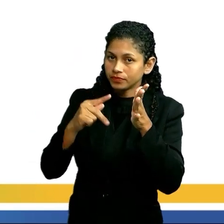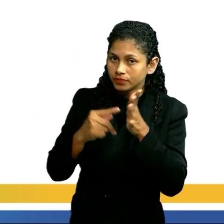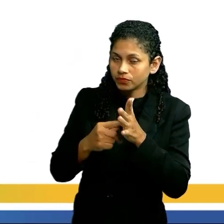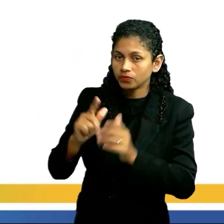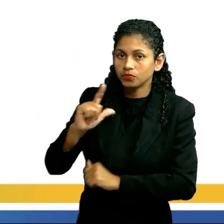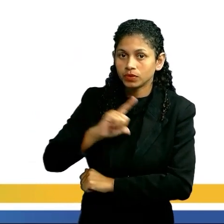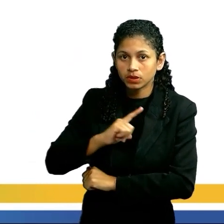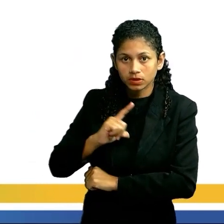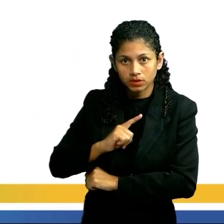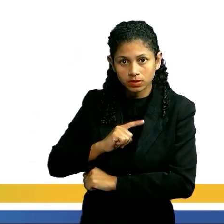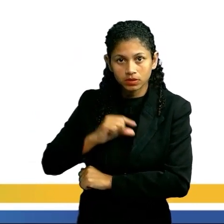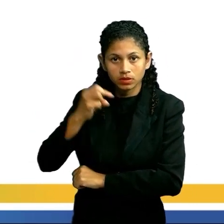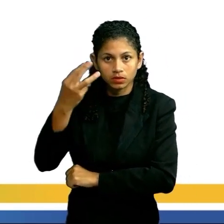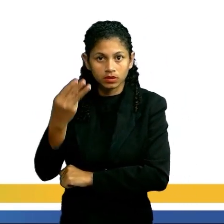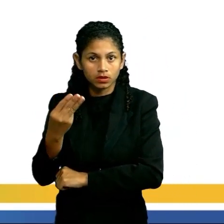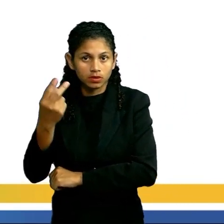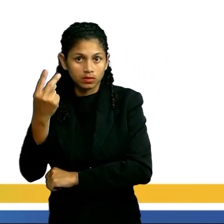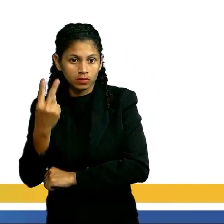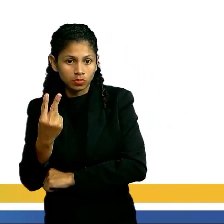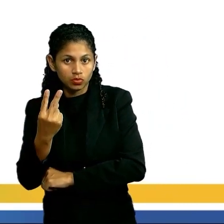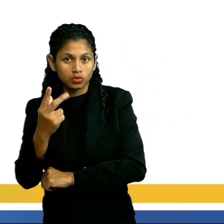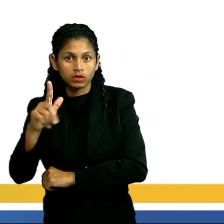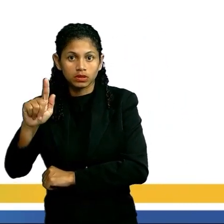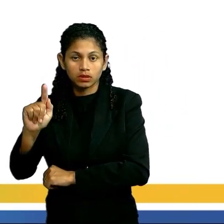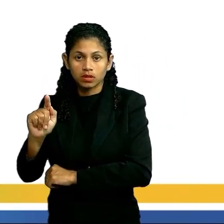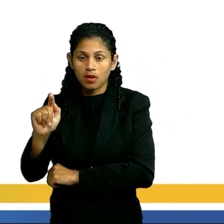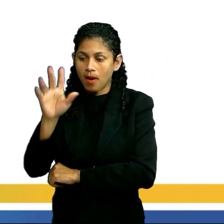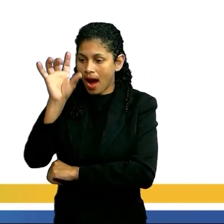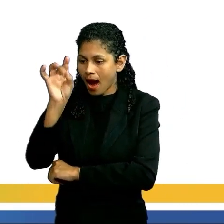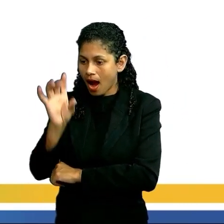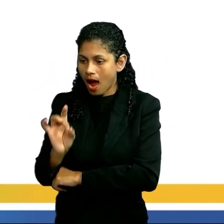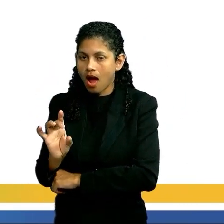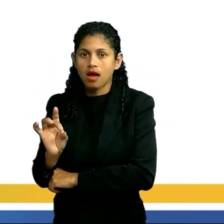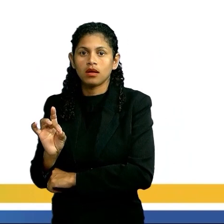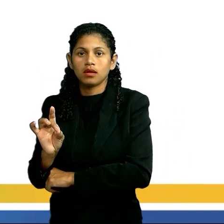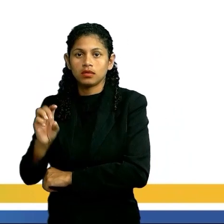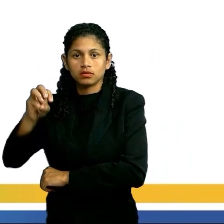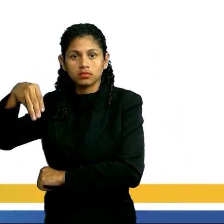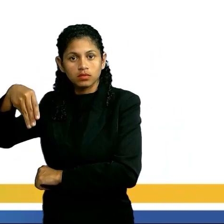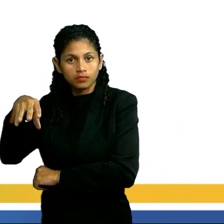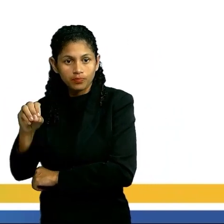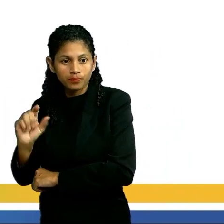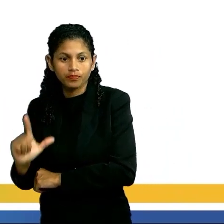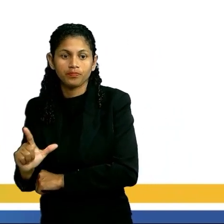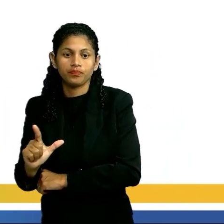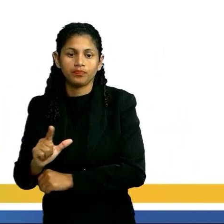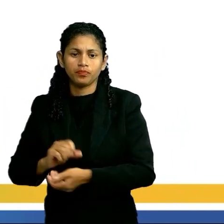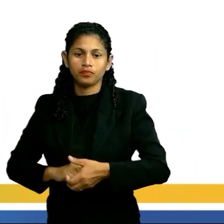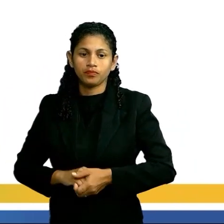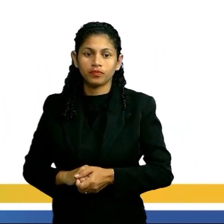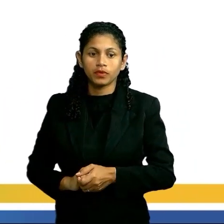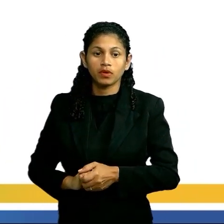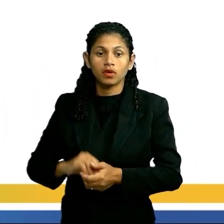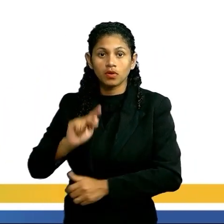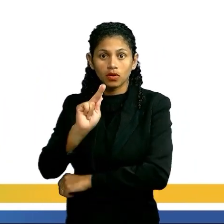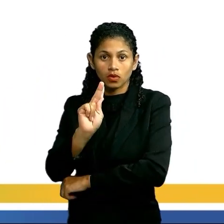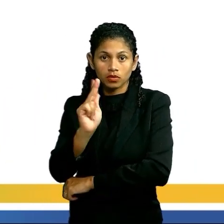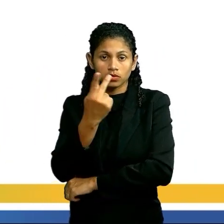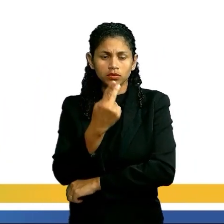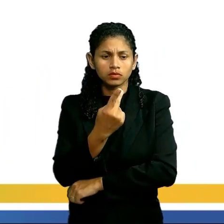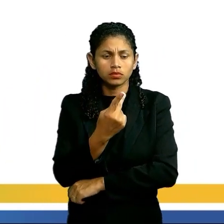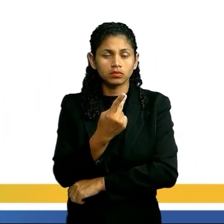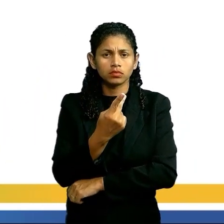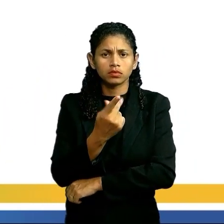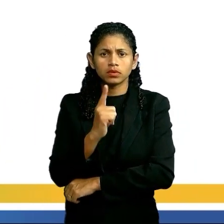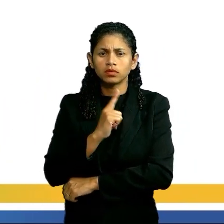1 mol, era o que eu estava dizendo agora há pouco. Por fim, eu tenho um átomo de hidrogênio. Quantos hidrogênios eu tenho? Aí você tem que contar.